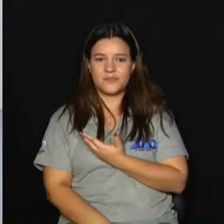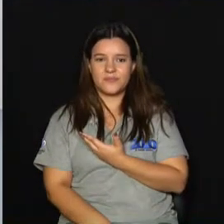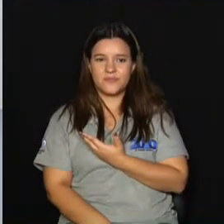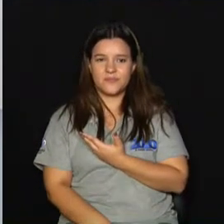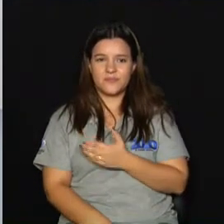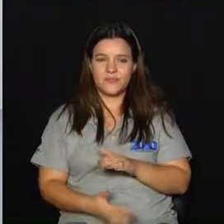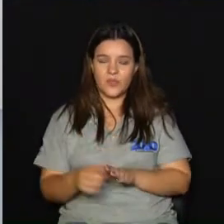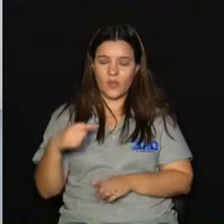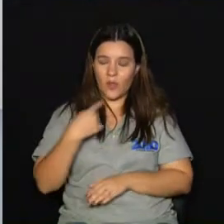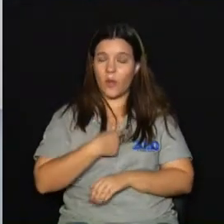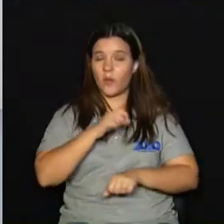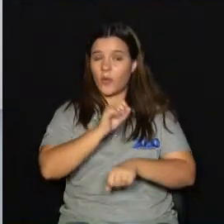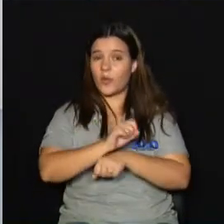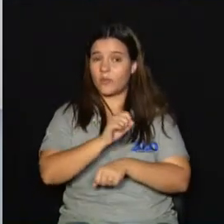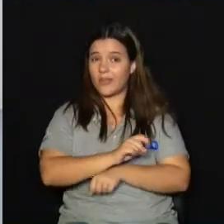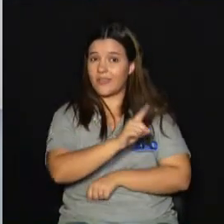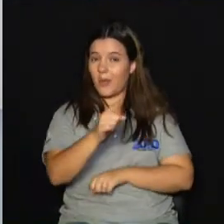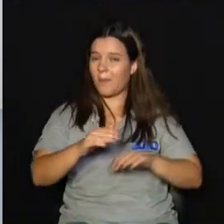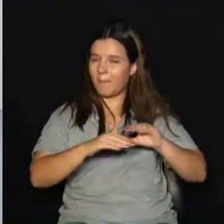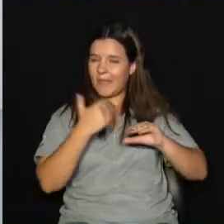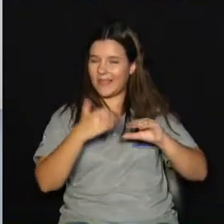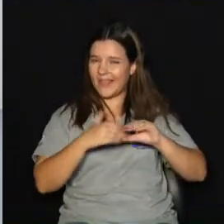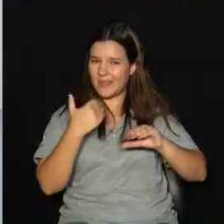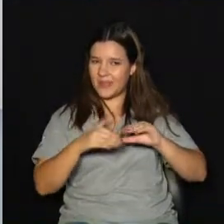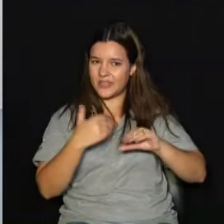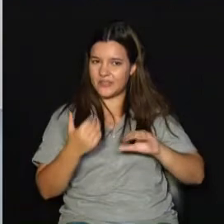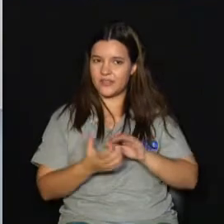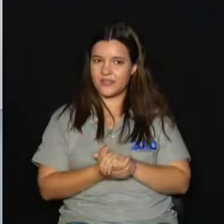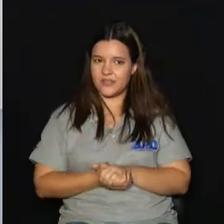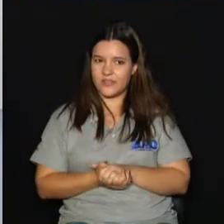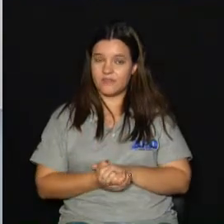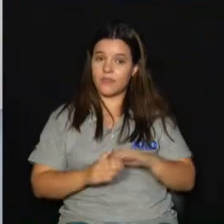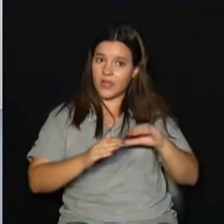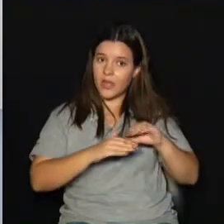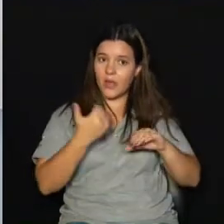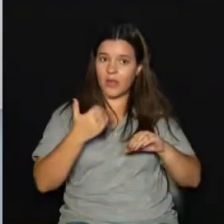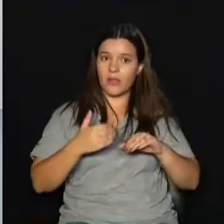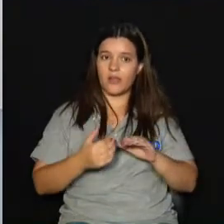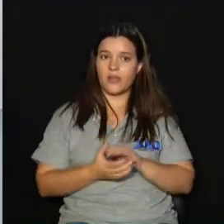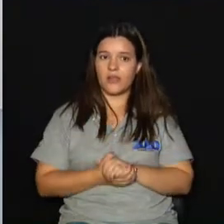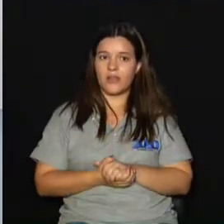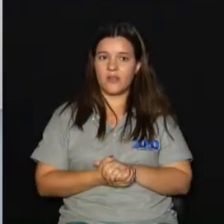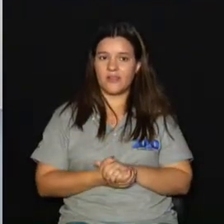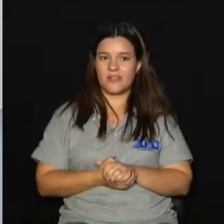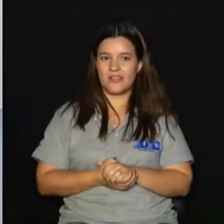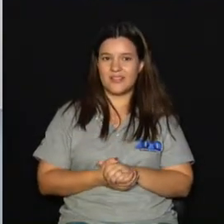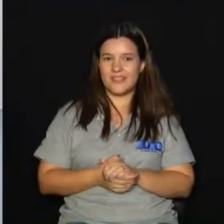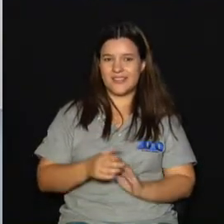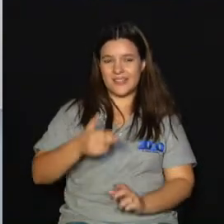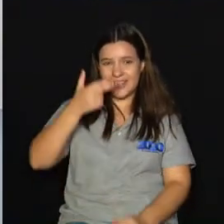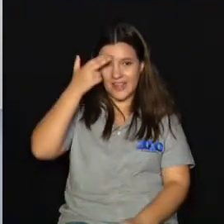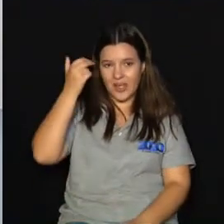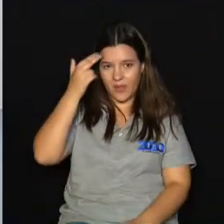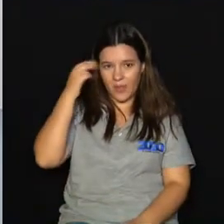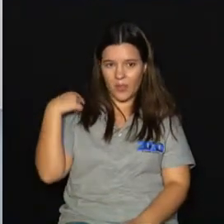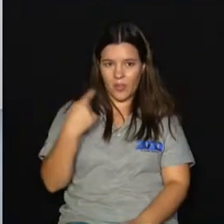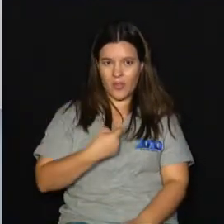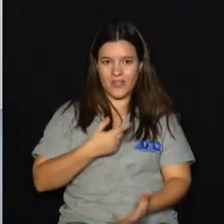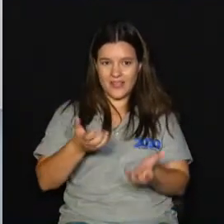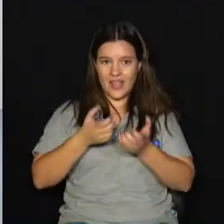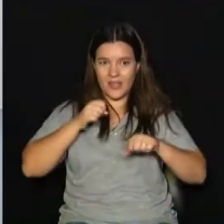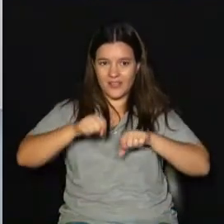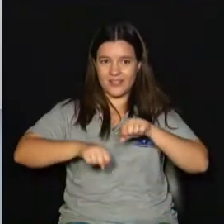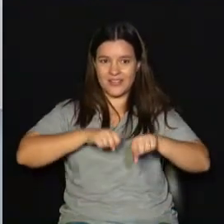978293776. Estou aguardando a sua participação. Olha só, recebi mais uma aqui. Senhor Gabriel, queremos nós